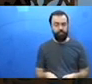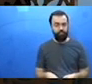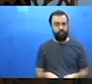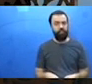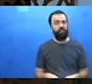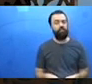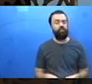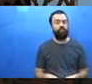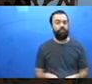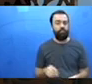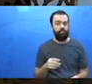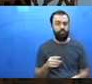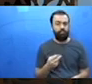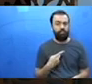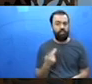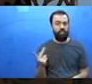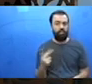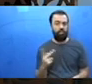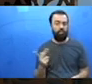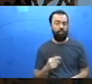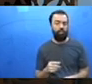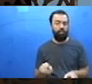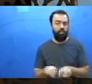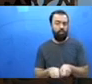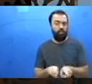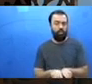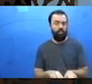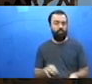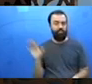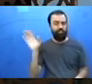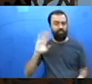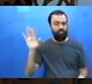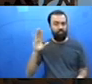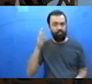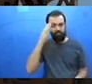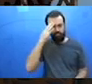mesmo nós, professores, tá bom? Até a próxima aula. Até mais.